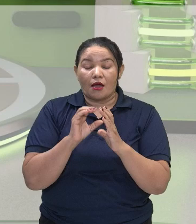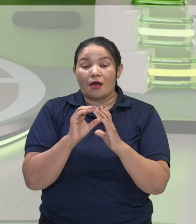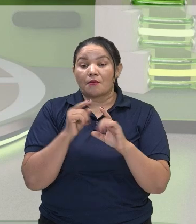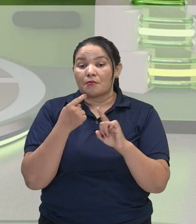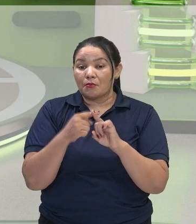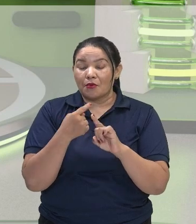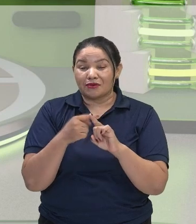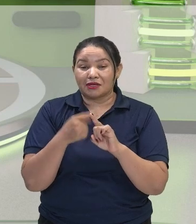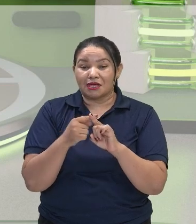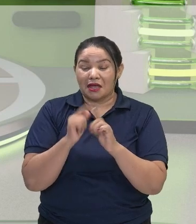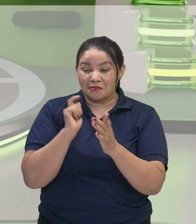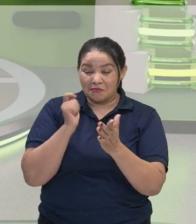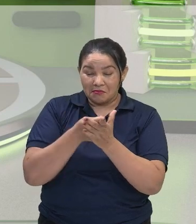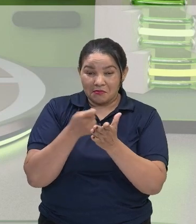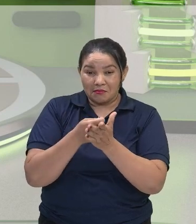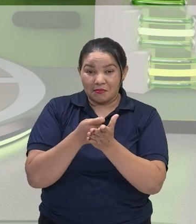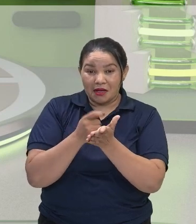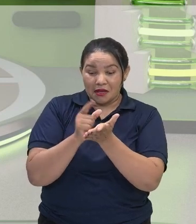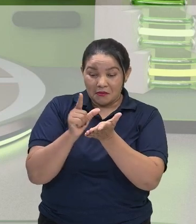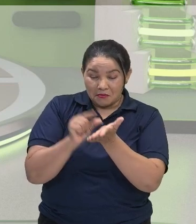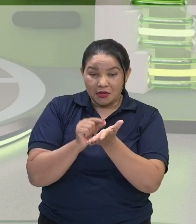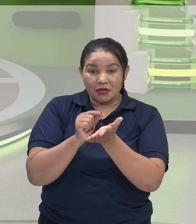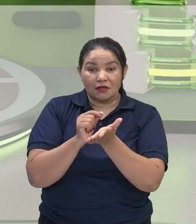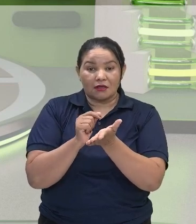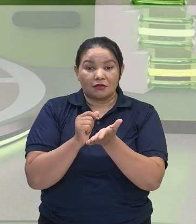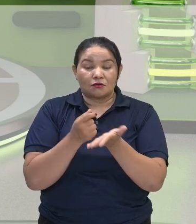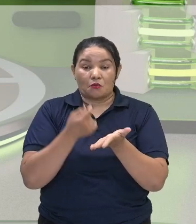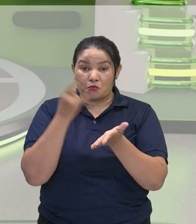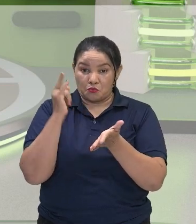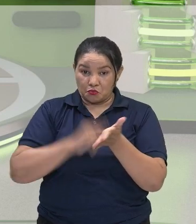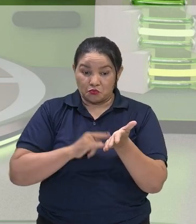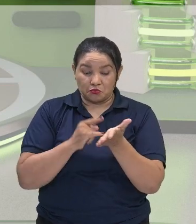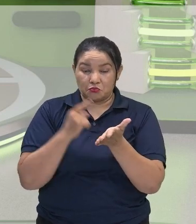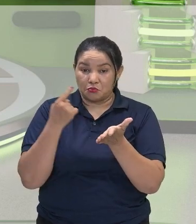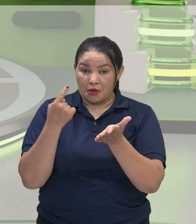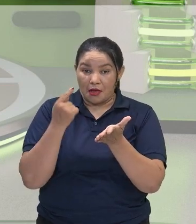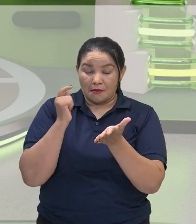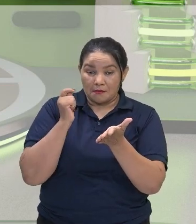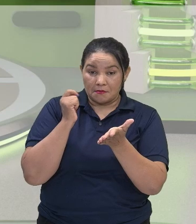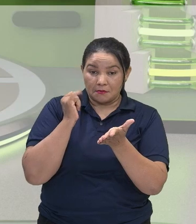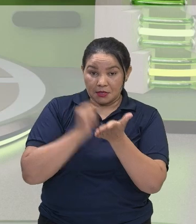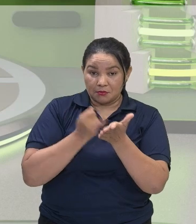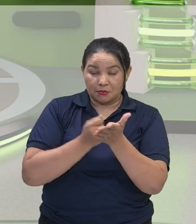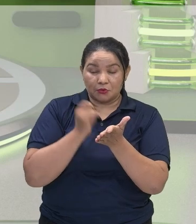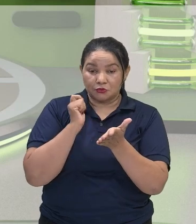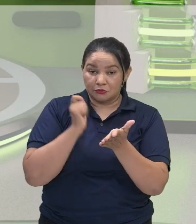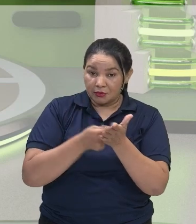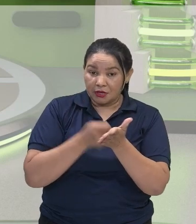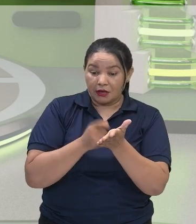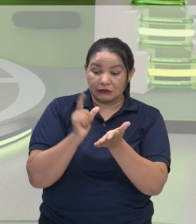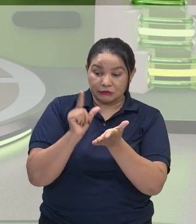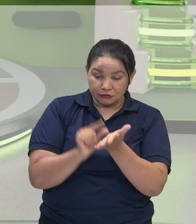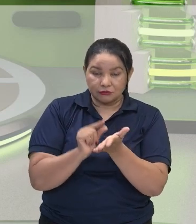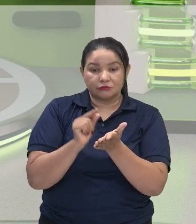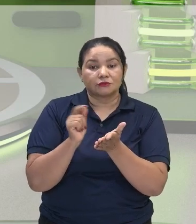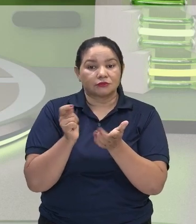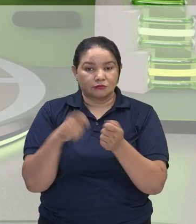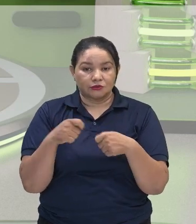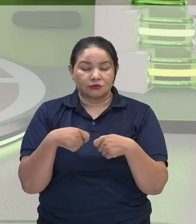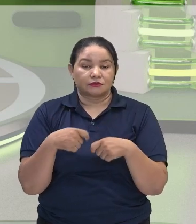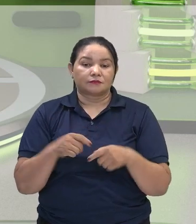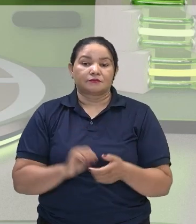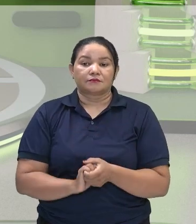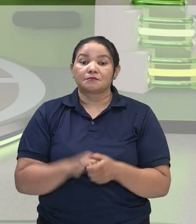pagar menos, né, numa conta de energia, por exemplo, e aí vale a pena investir, né, mas a gente sabe que é algo que